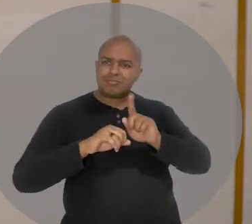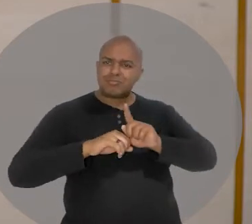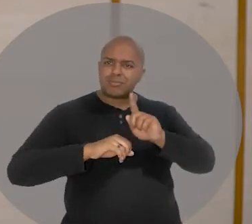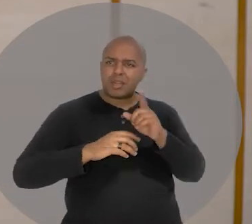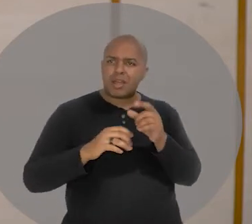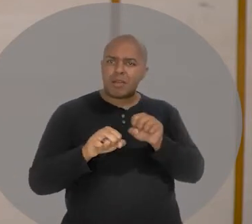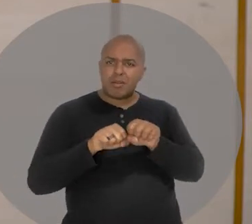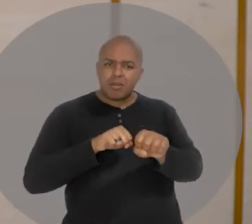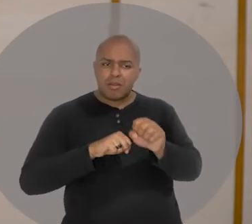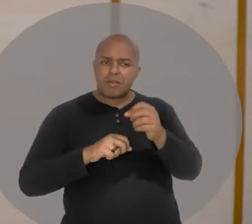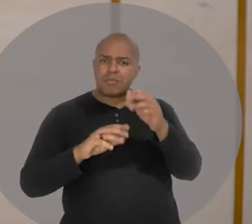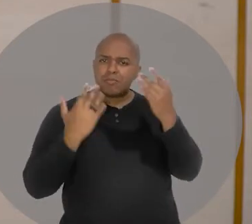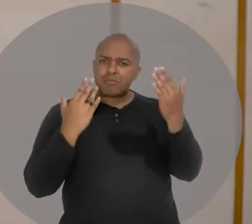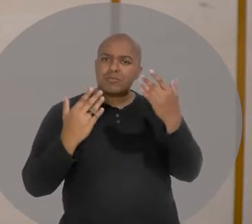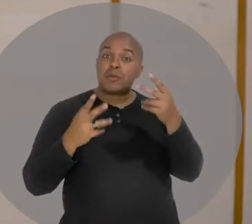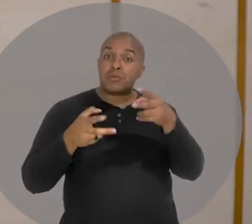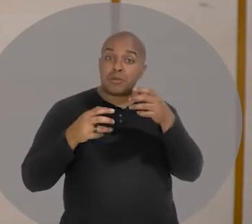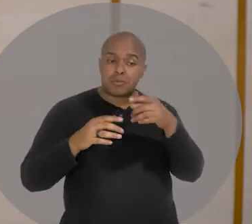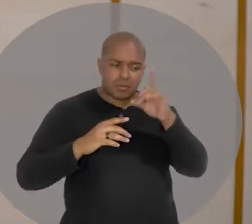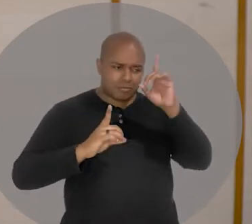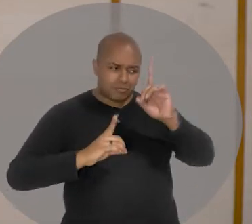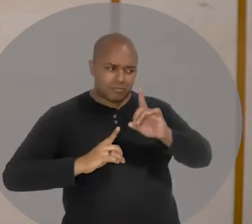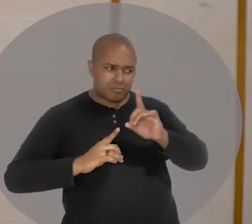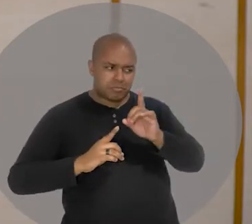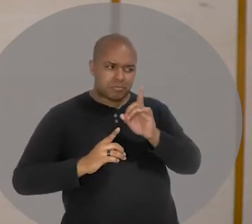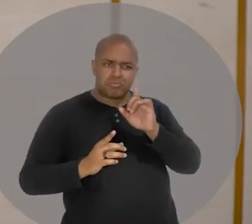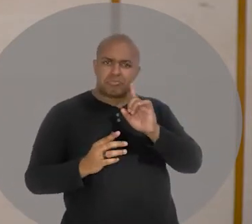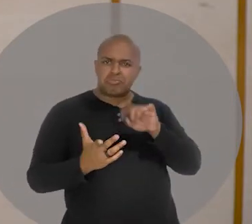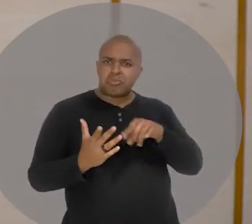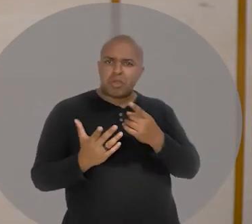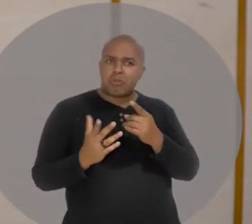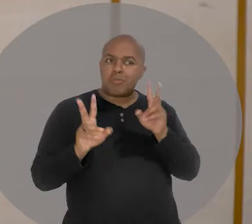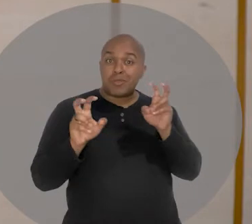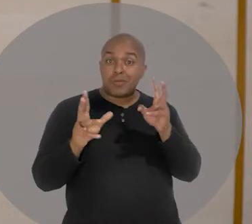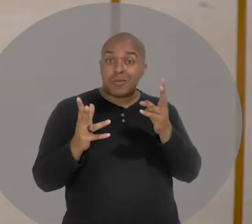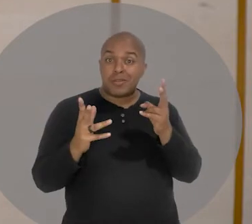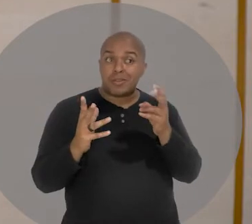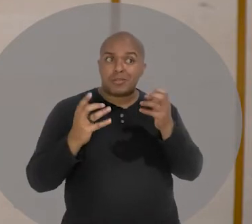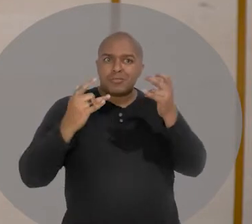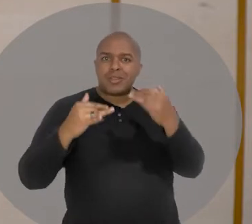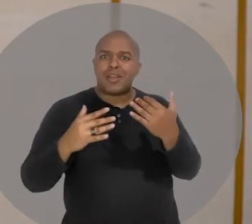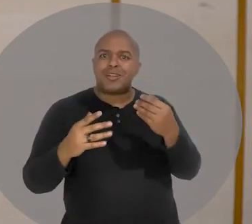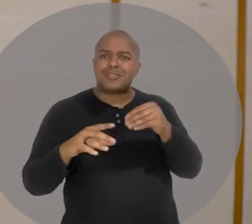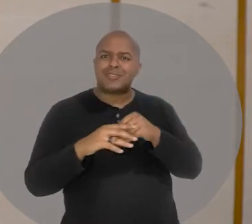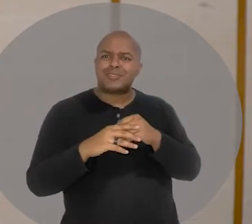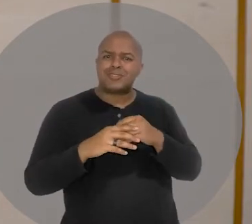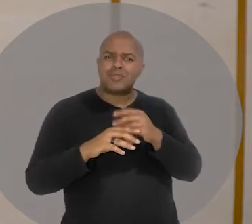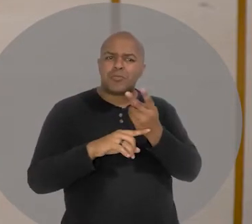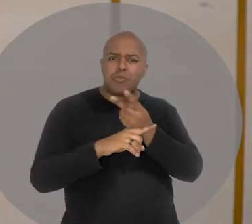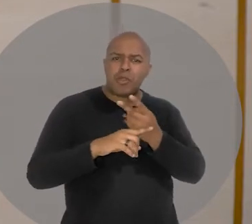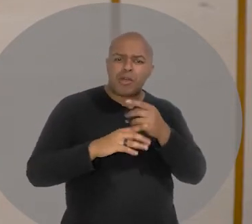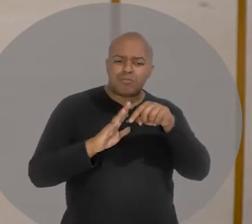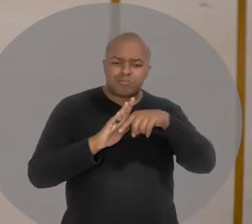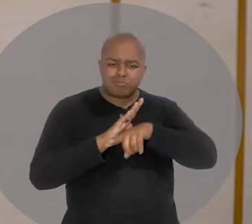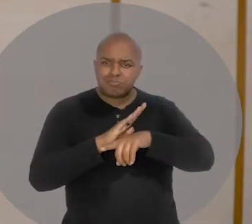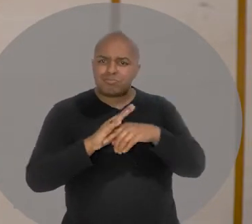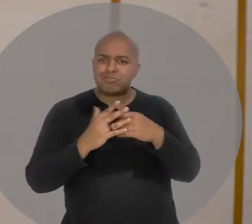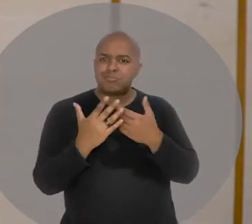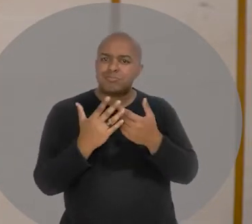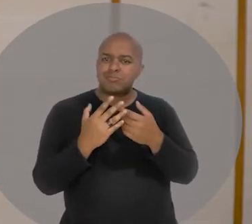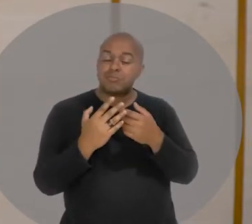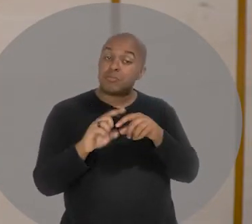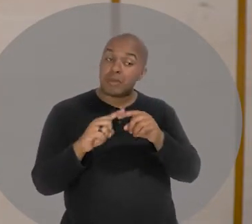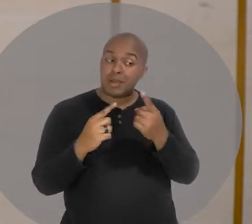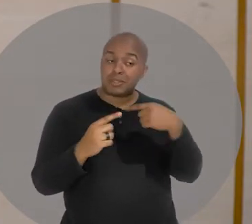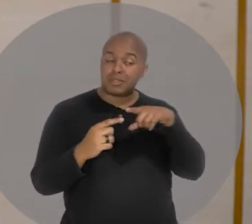eu percebi que a deficiência não era um tema falado, explorado ricamente. A gente